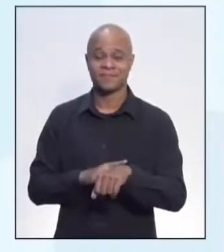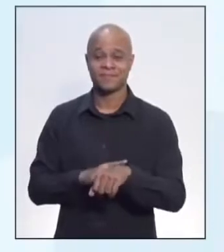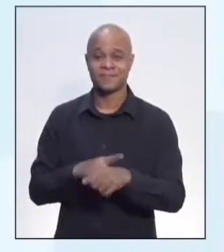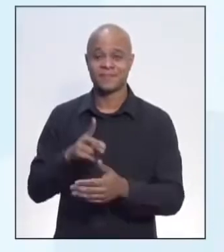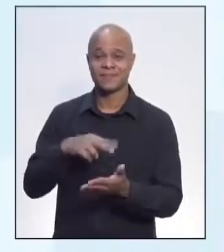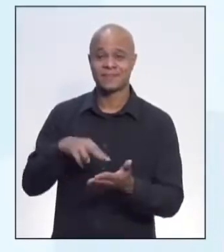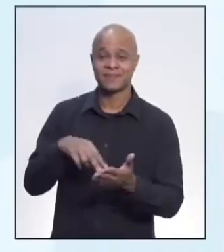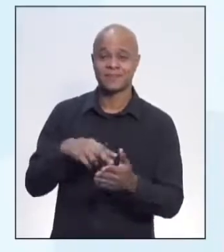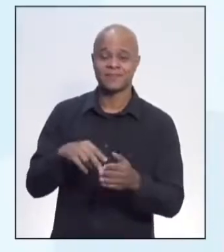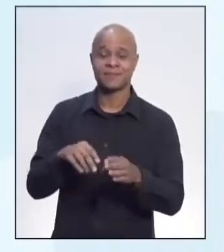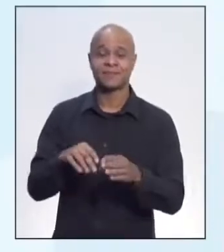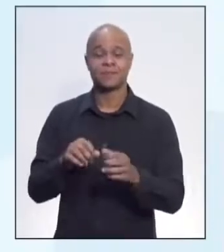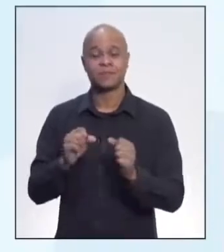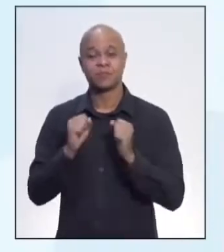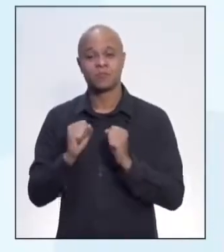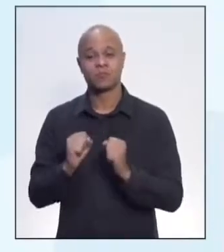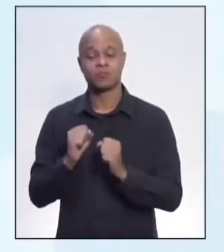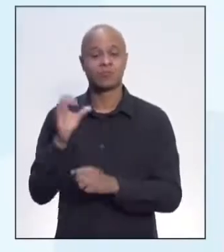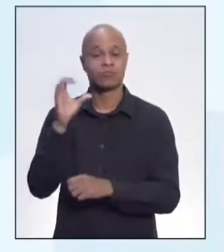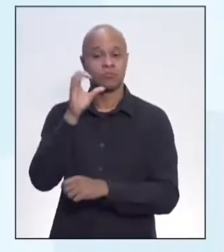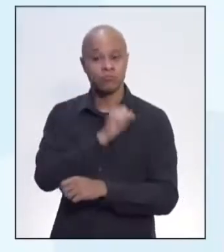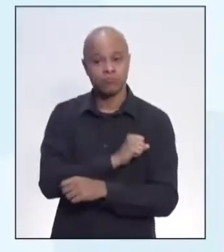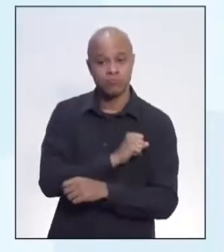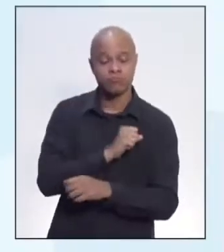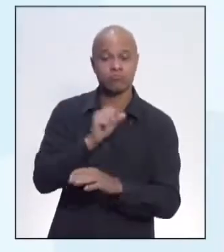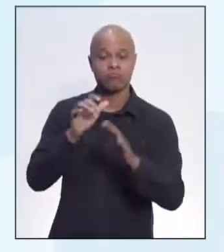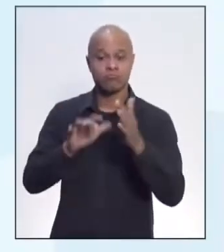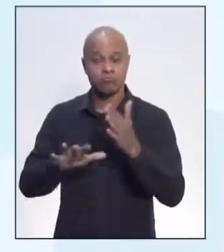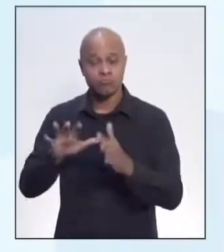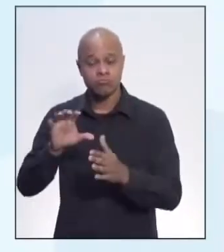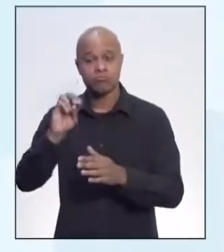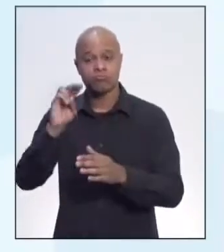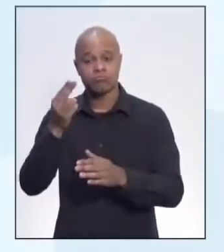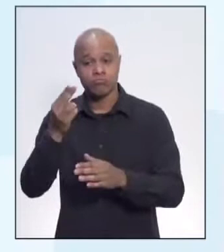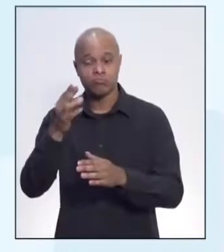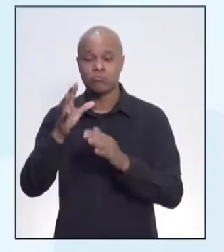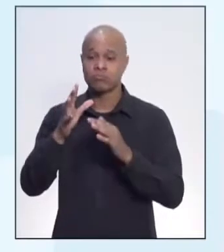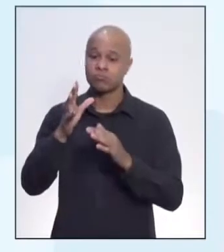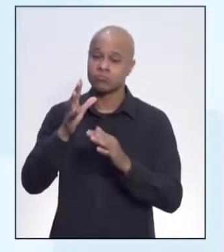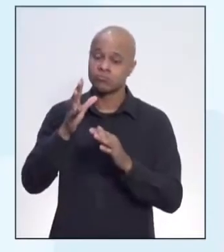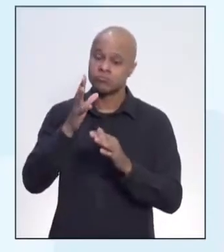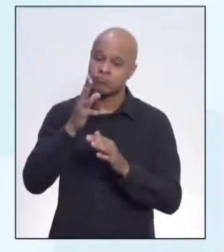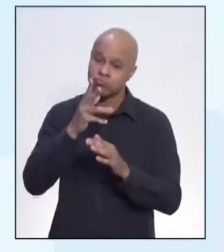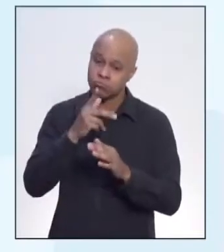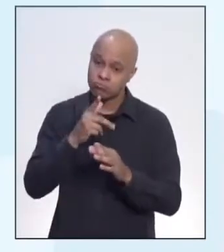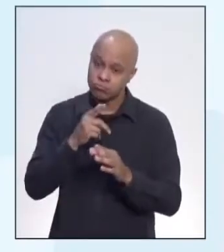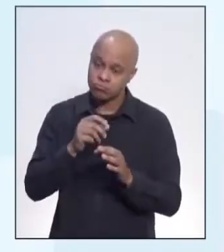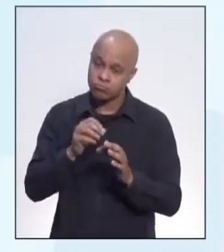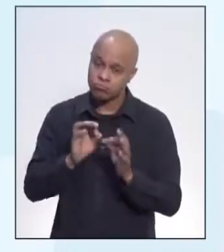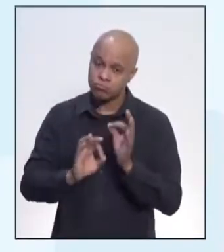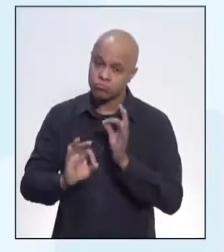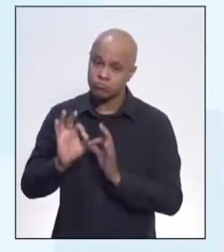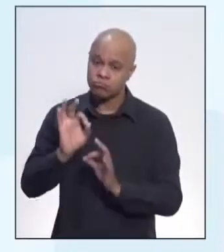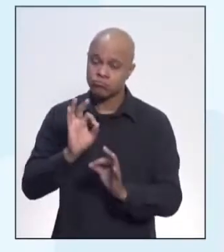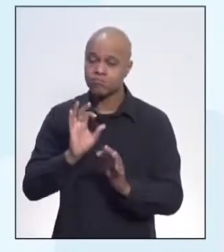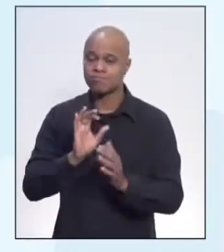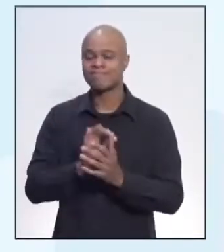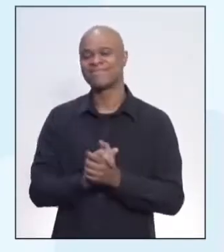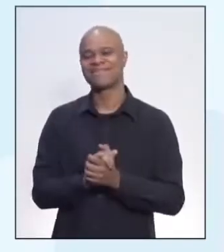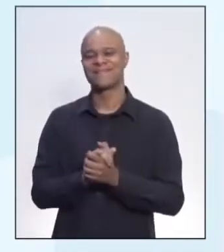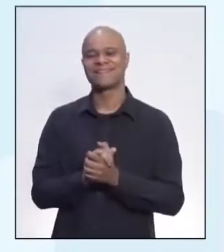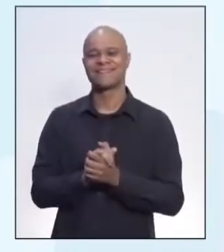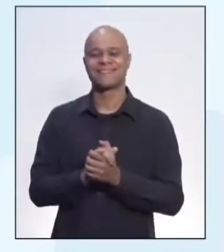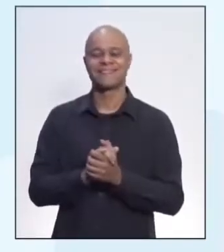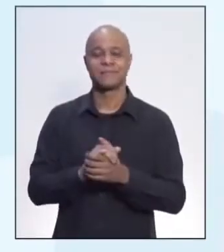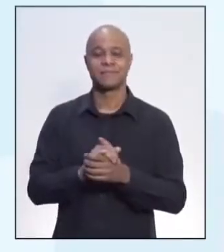dança, pessoal, ele pode ser rápido, moderado e lento. Pode ser tudo misturado, tudo na mesma dança, ou só rápido, só